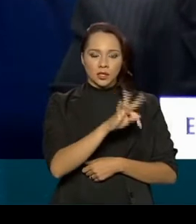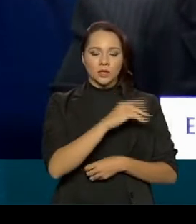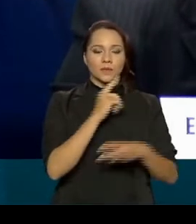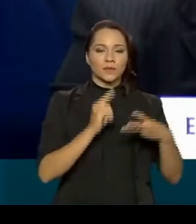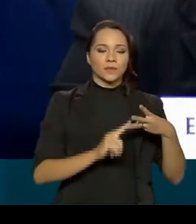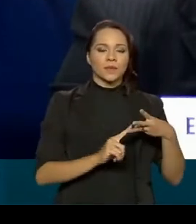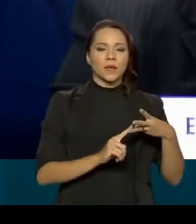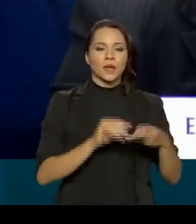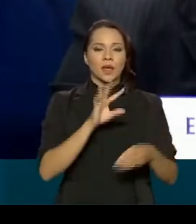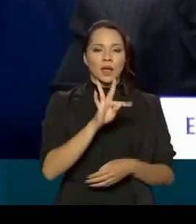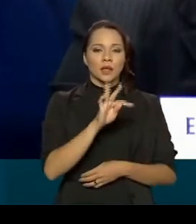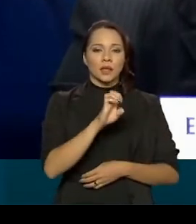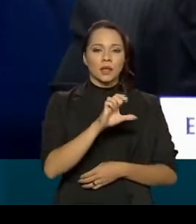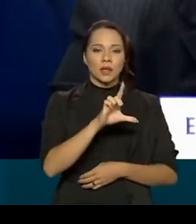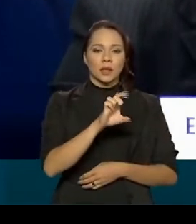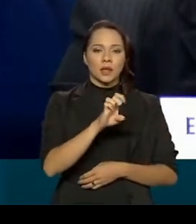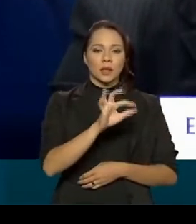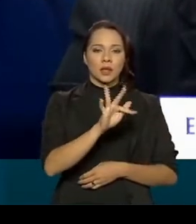e a Telefônica,